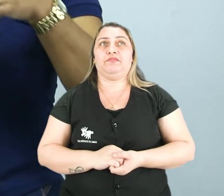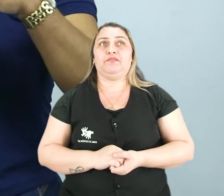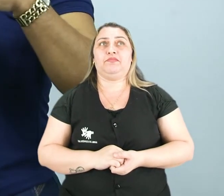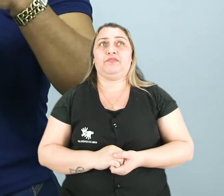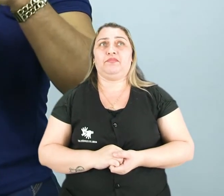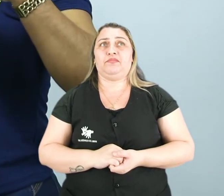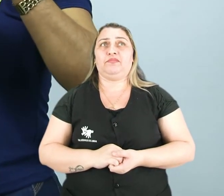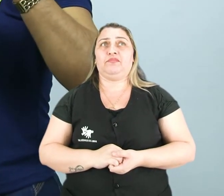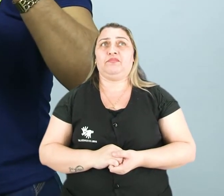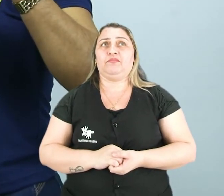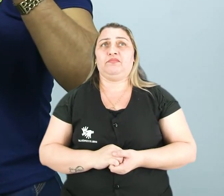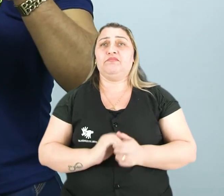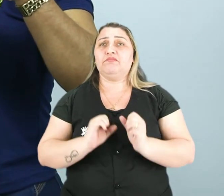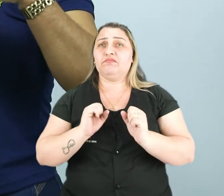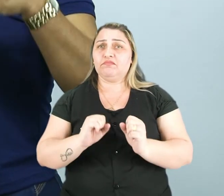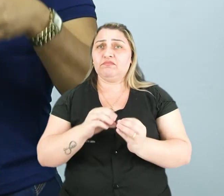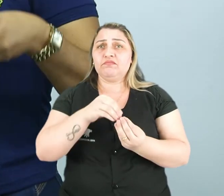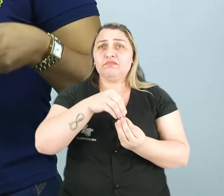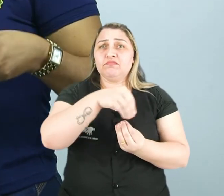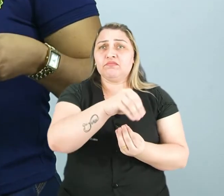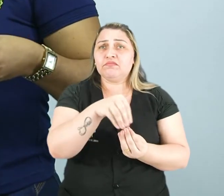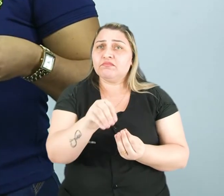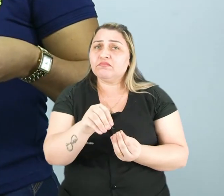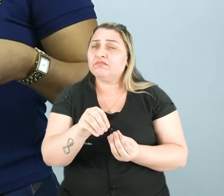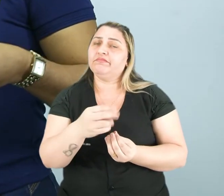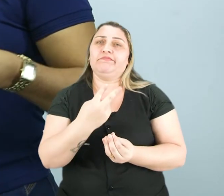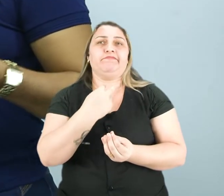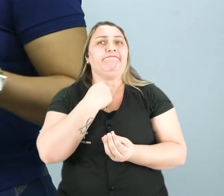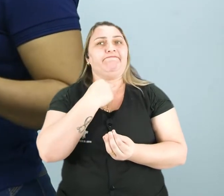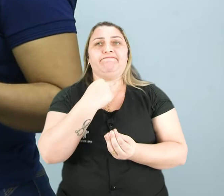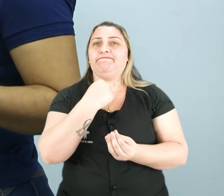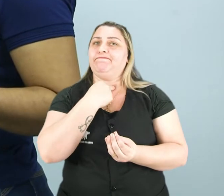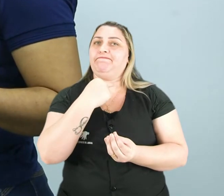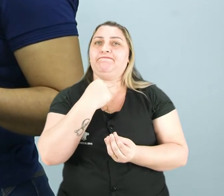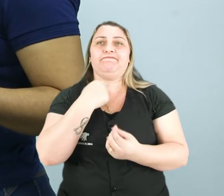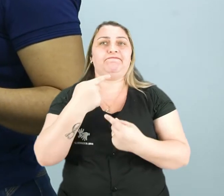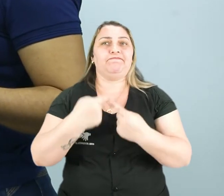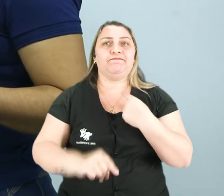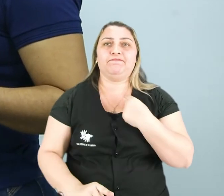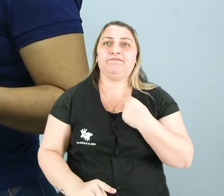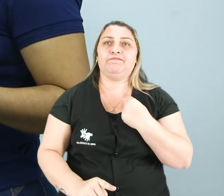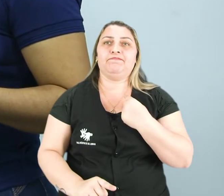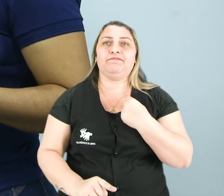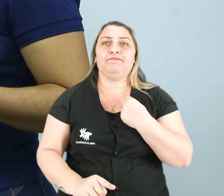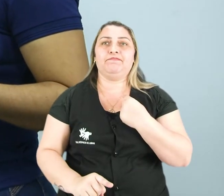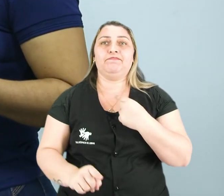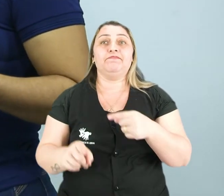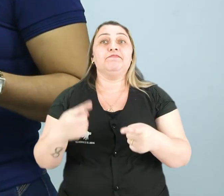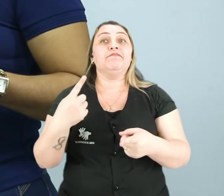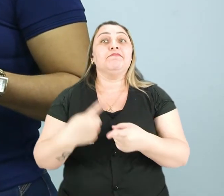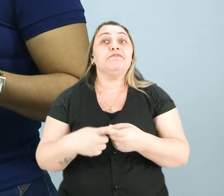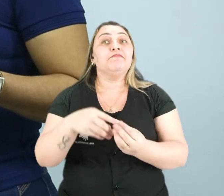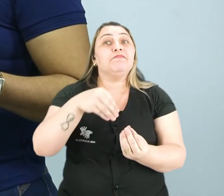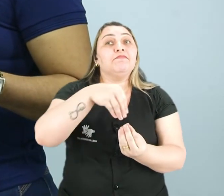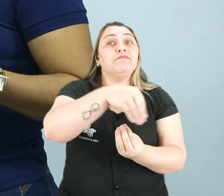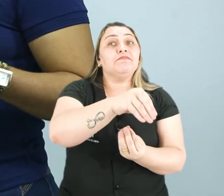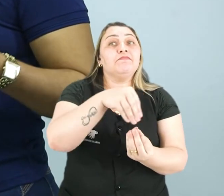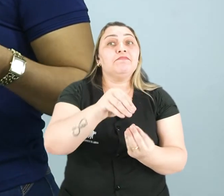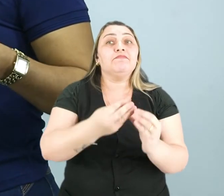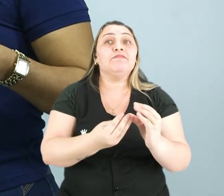cogumelo? Não, não é mesmo? Por quê? Porque o cogumelo, ele faz parte do... Quem lembra?